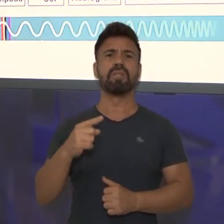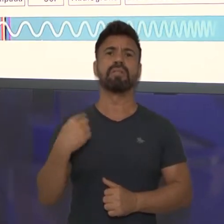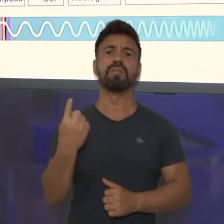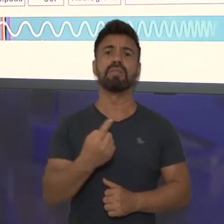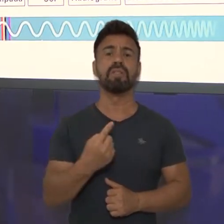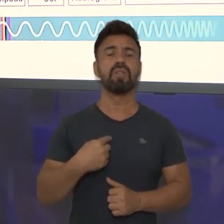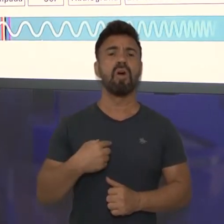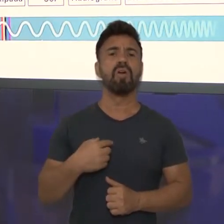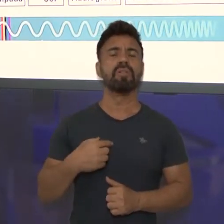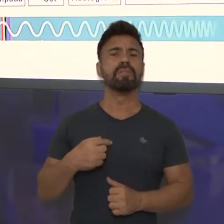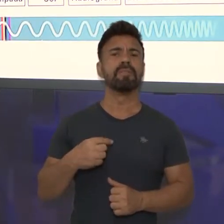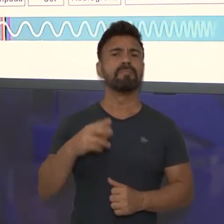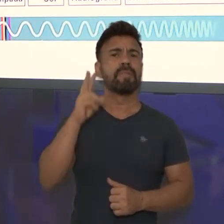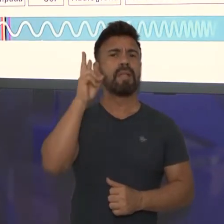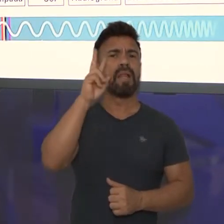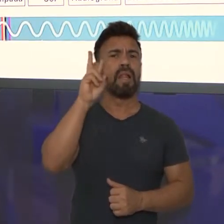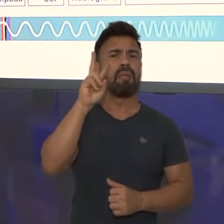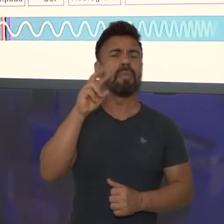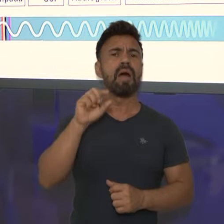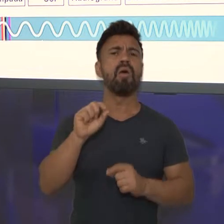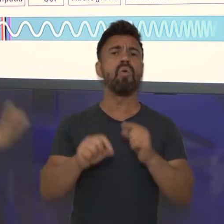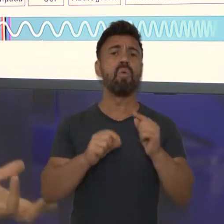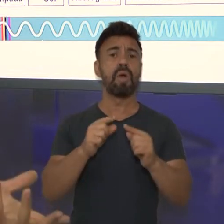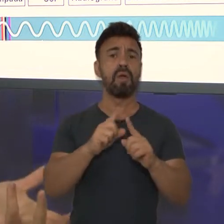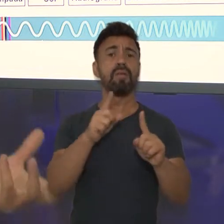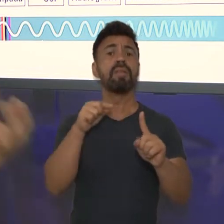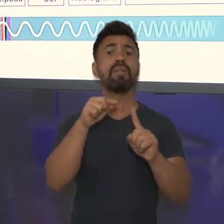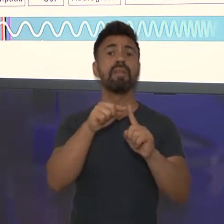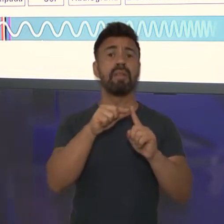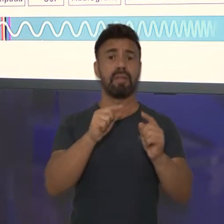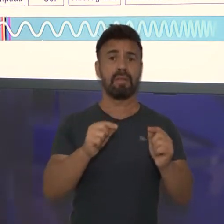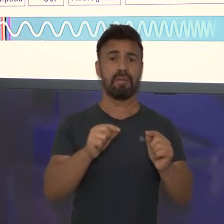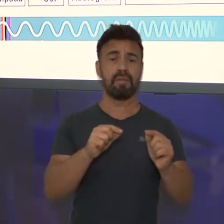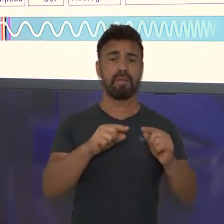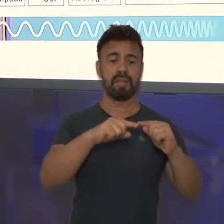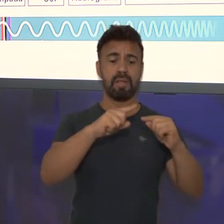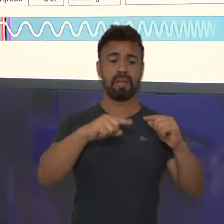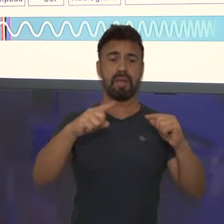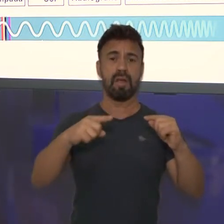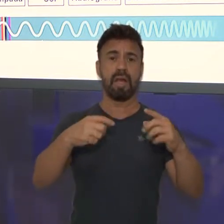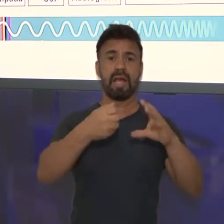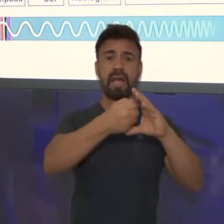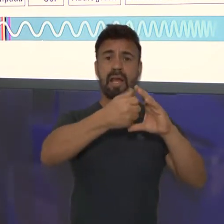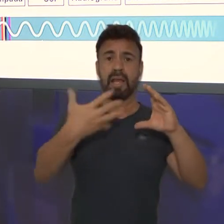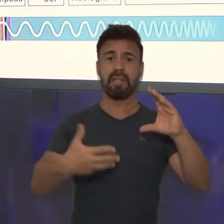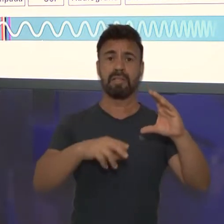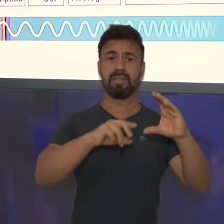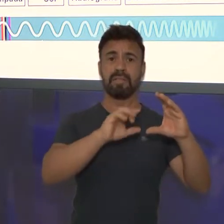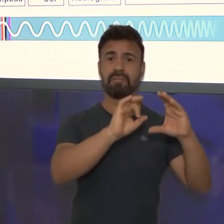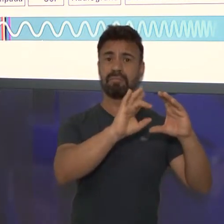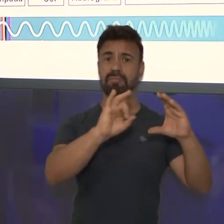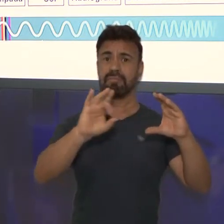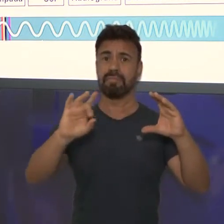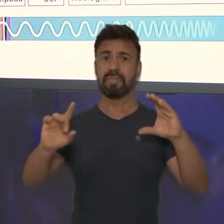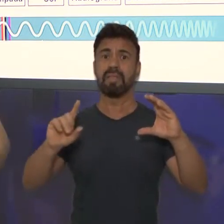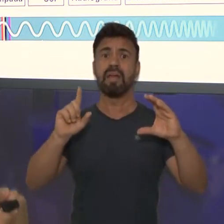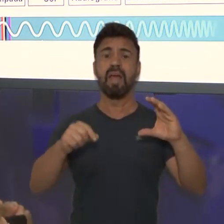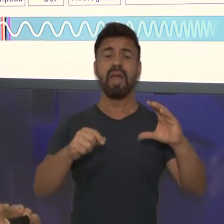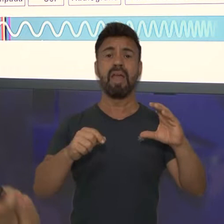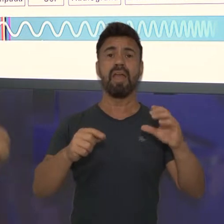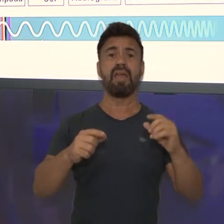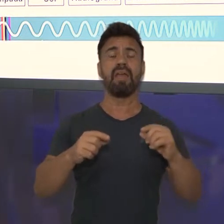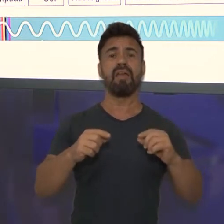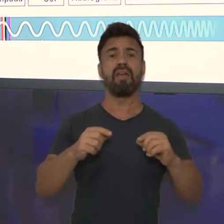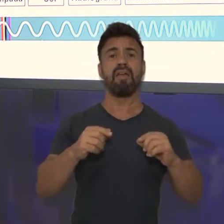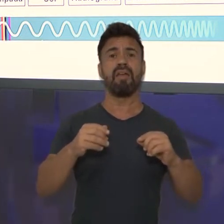estar ciente que o que define os tipos de onda, né, a característica que define cada tipo dessa onda é a sua